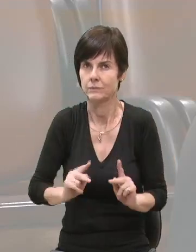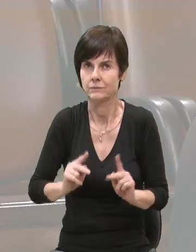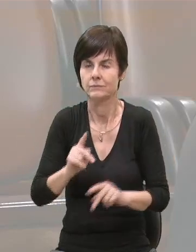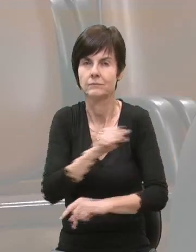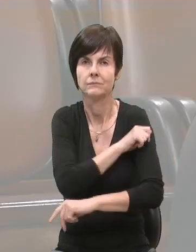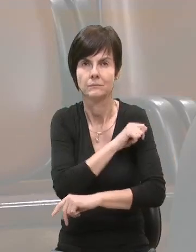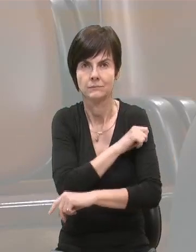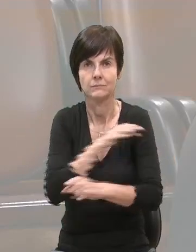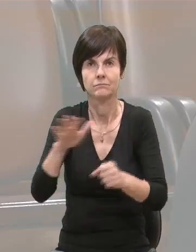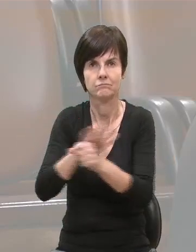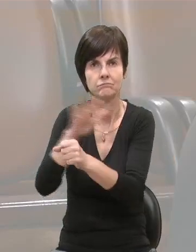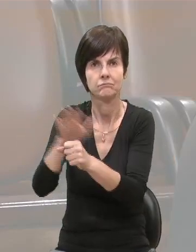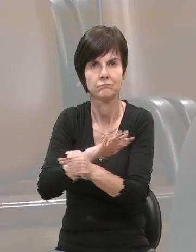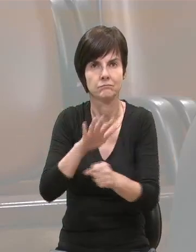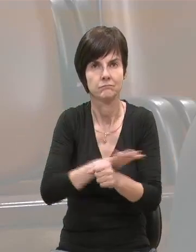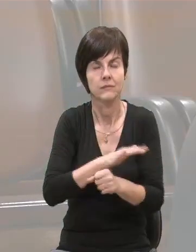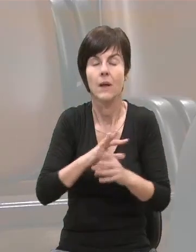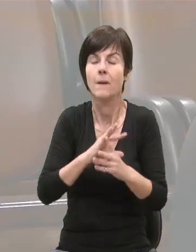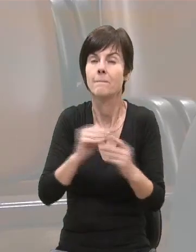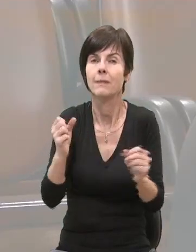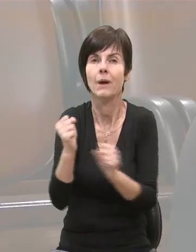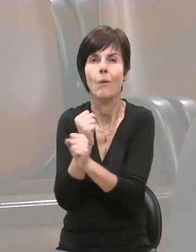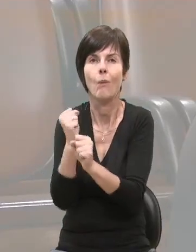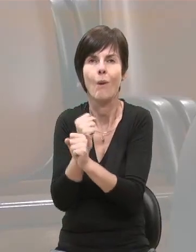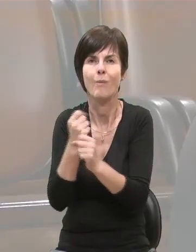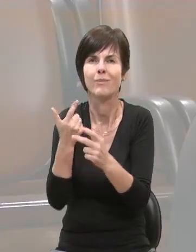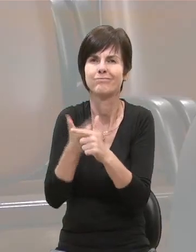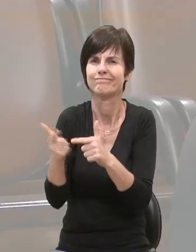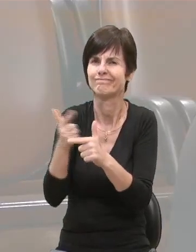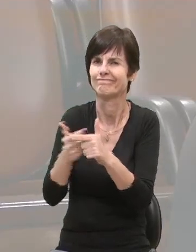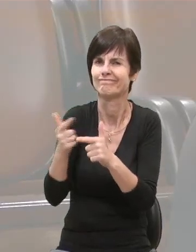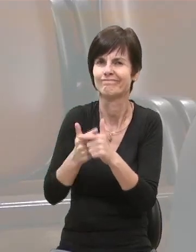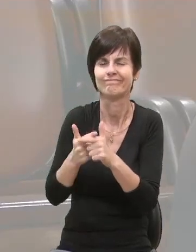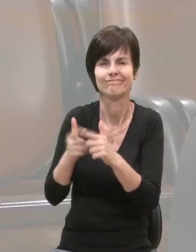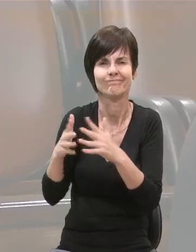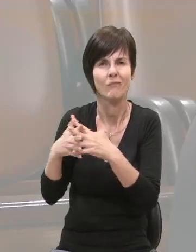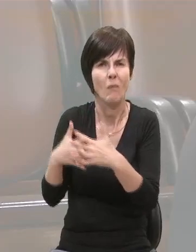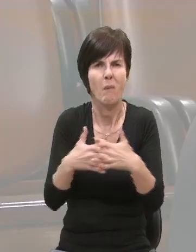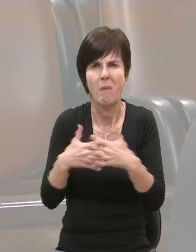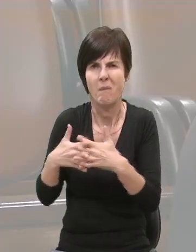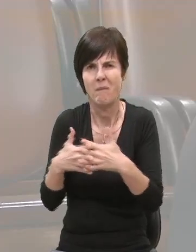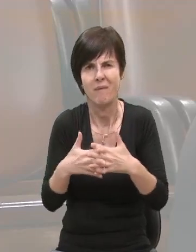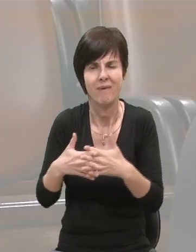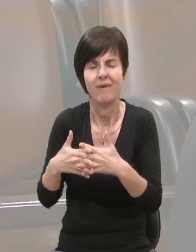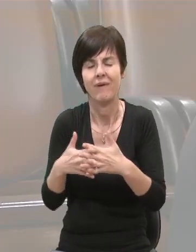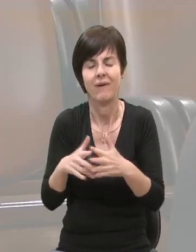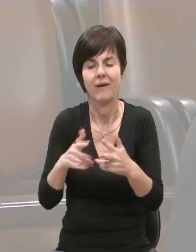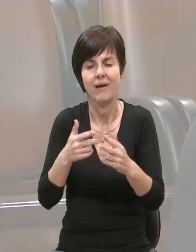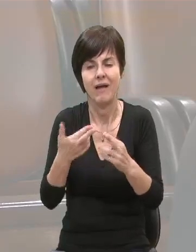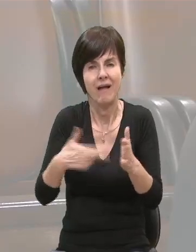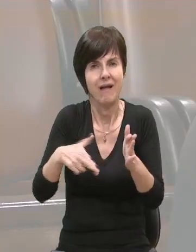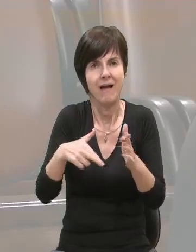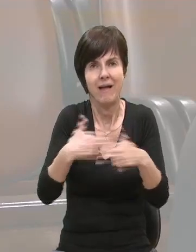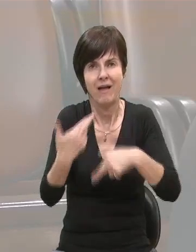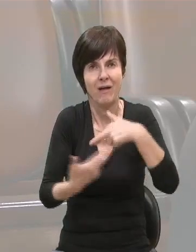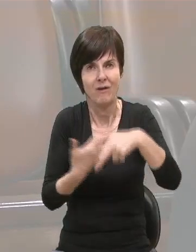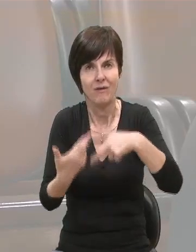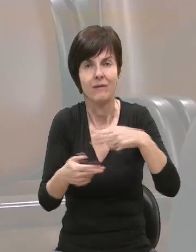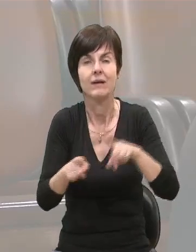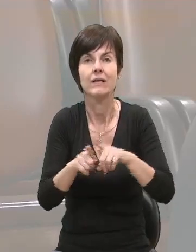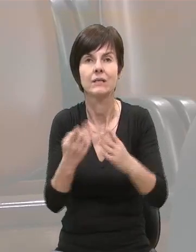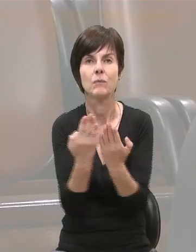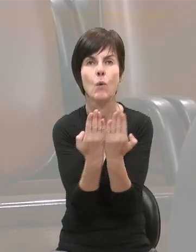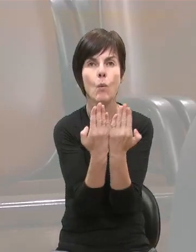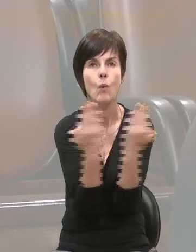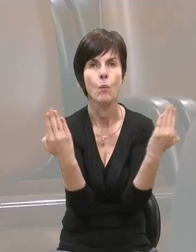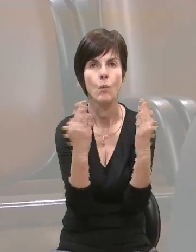vivem em situação precária. O Zátera, com as obras paradas, o Apolinário também, e bem como o muro do Colégio Imigrante, que